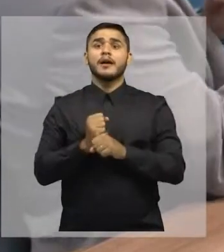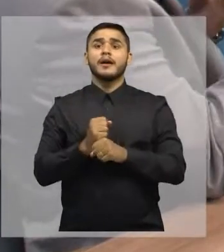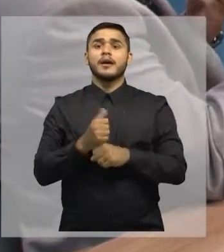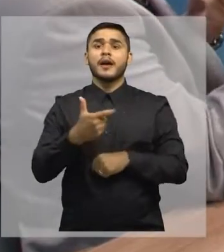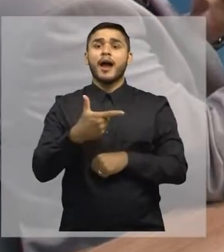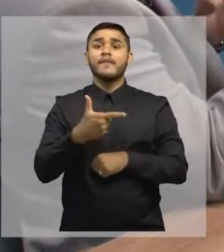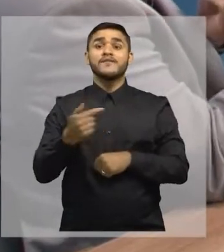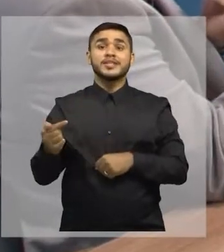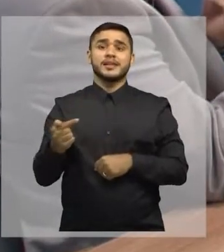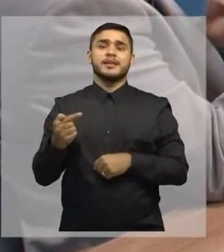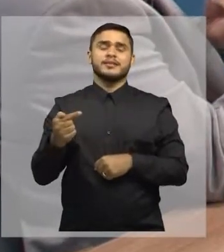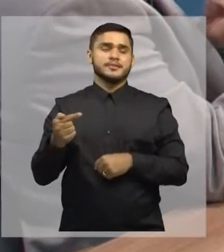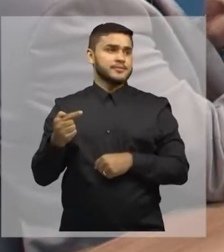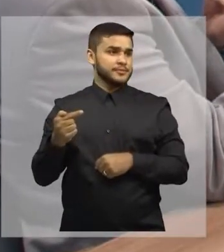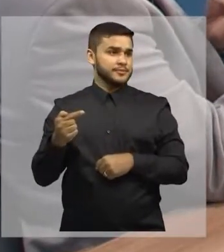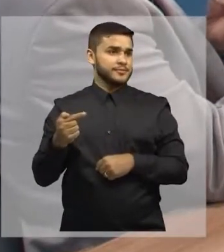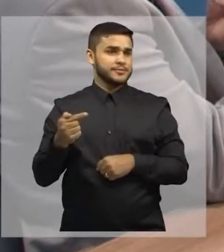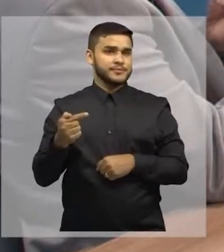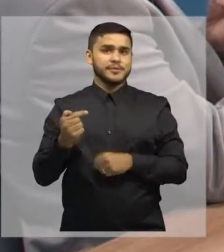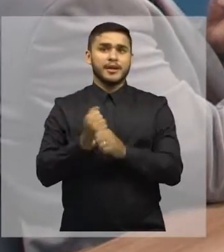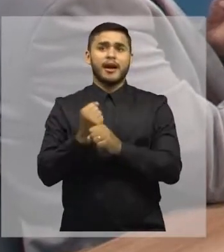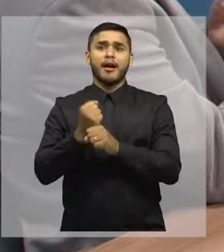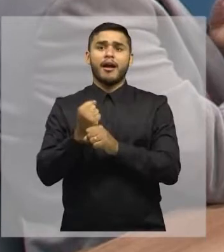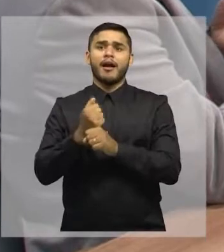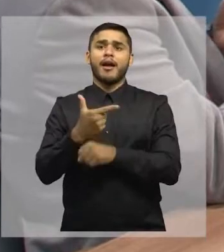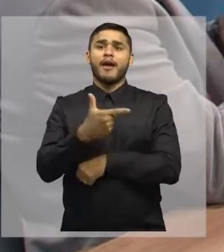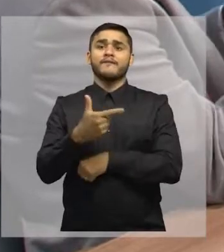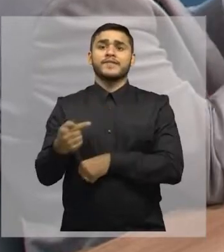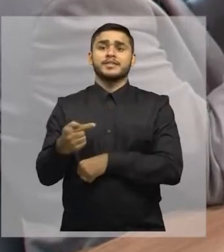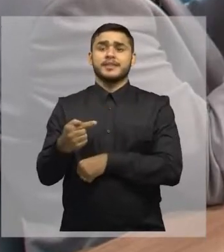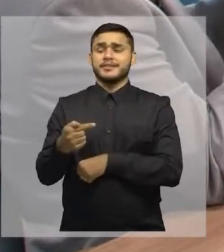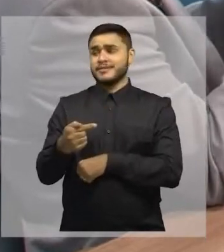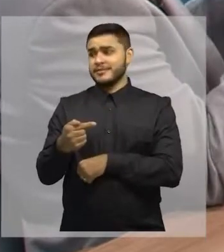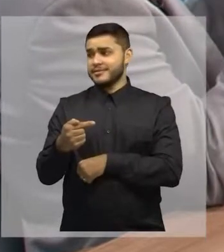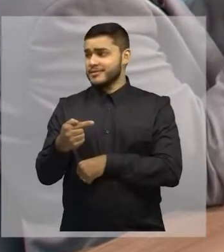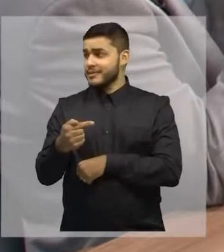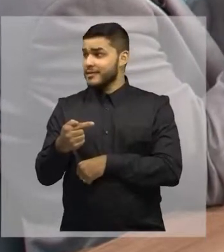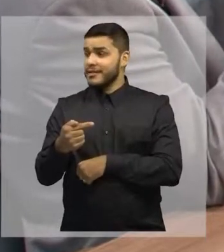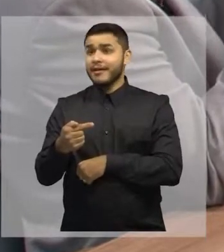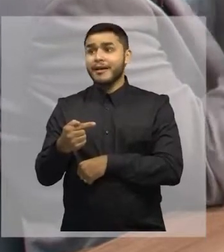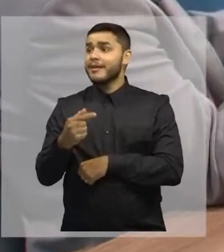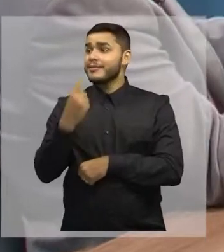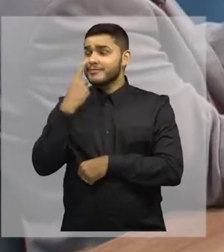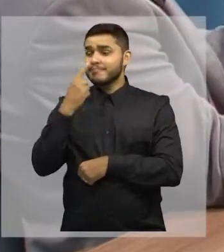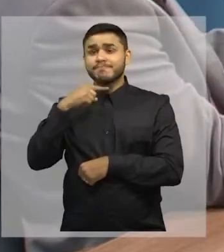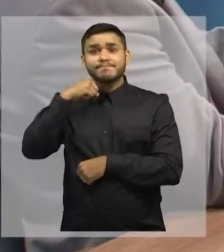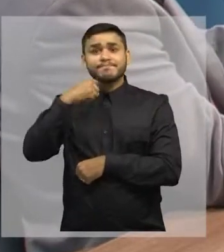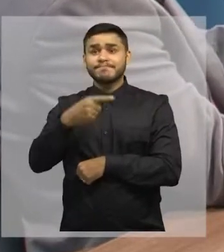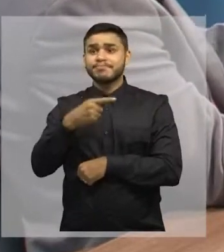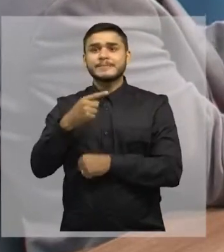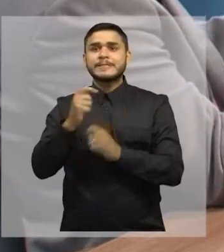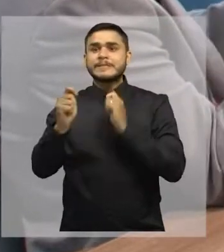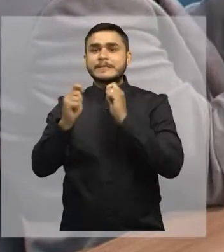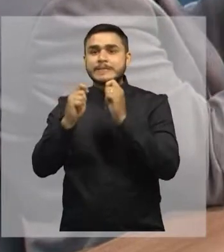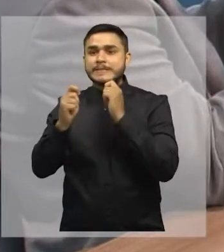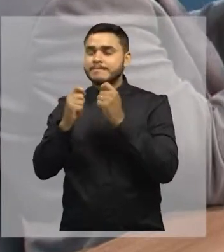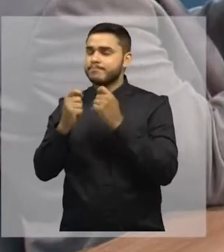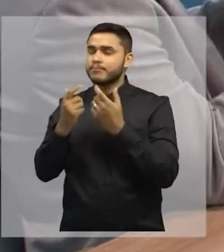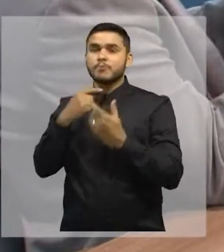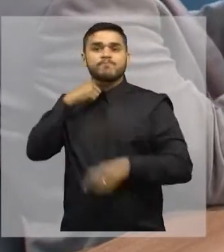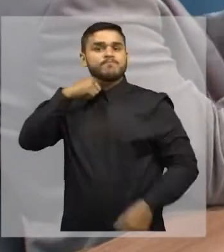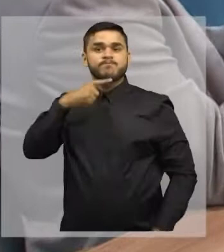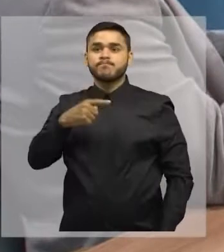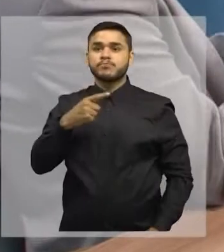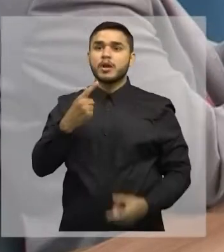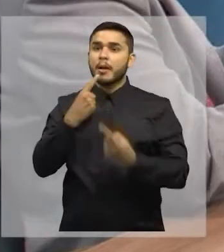e mais 2, que eu não me lembro quais foram os 2 outros, os 2 parlamentares. Então ele tem uma incapacidade inata de negociar. Ele não